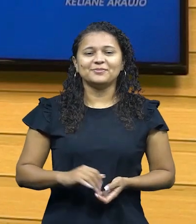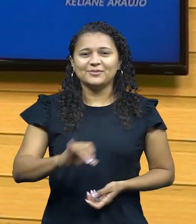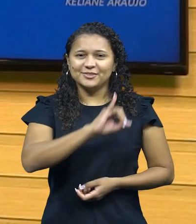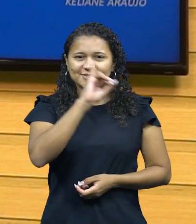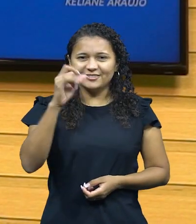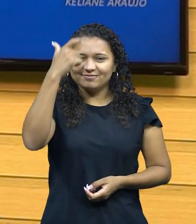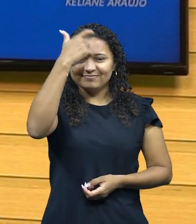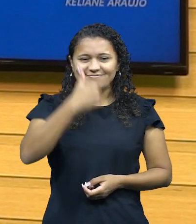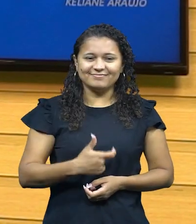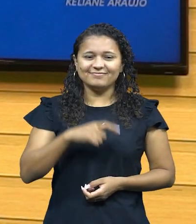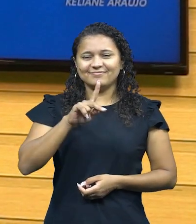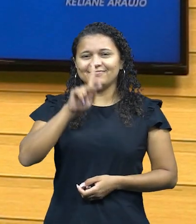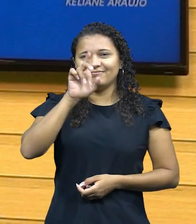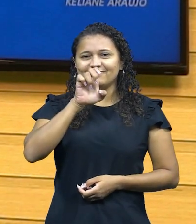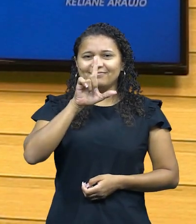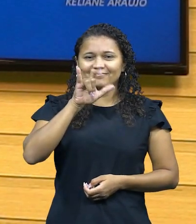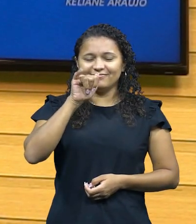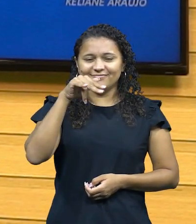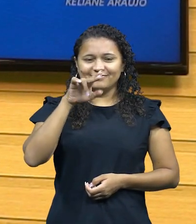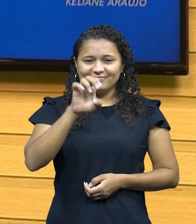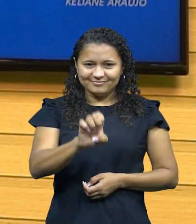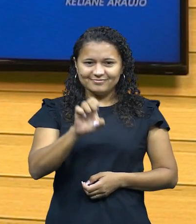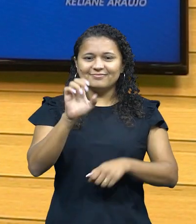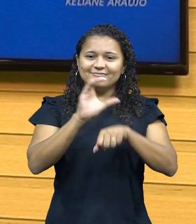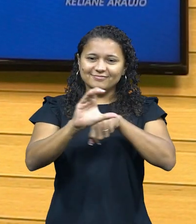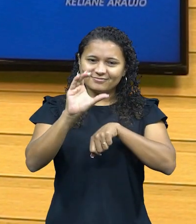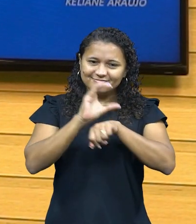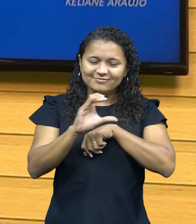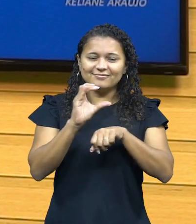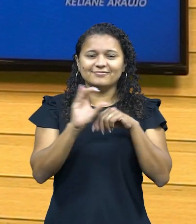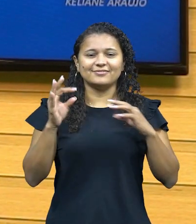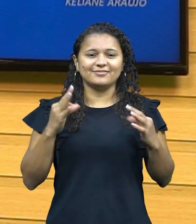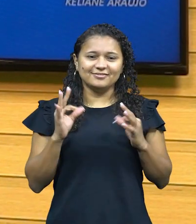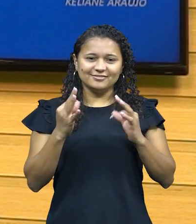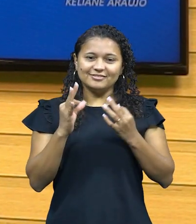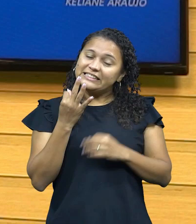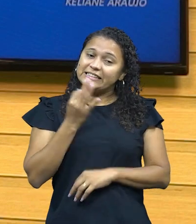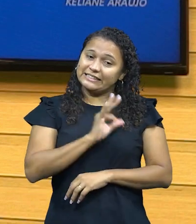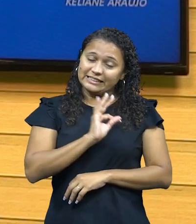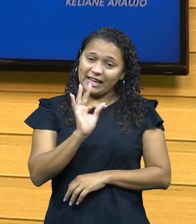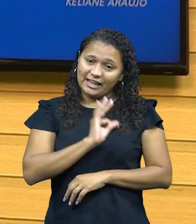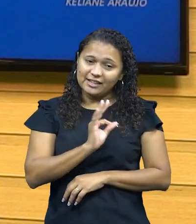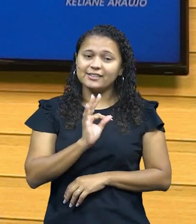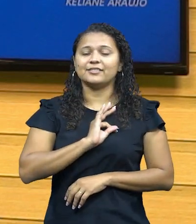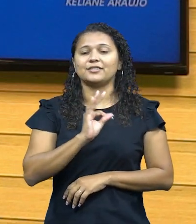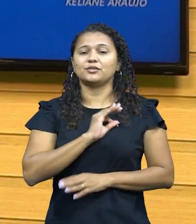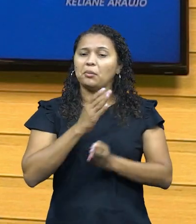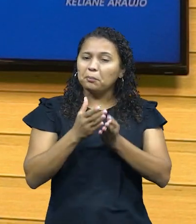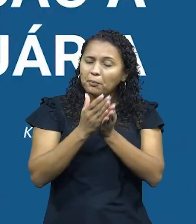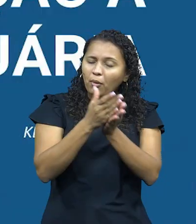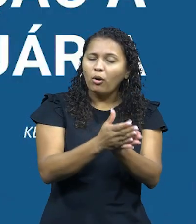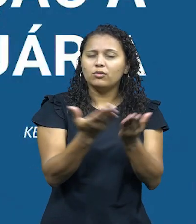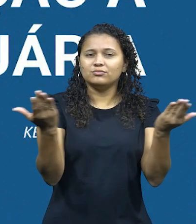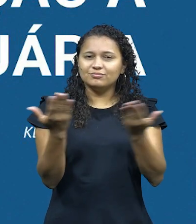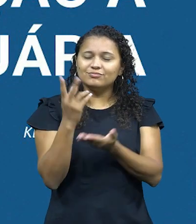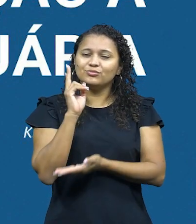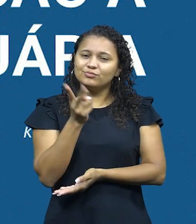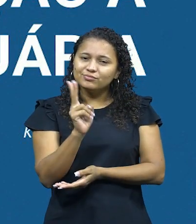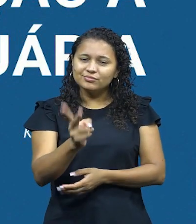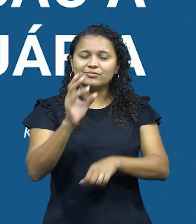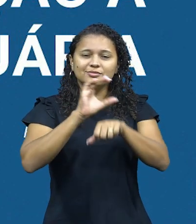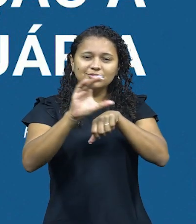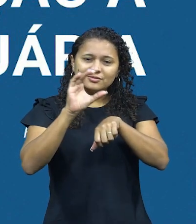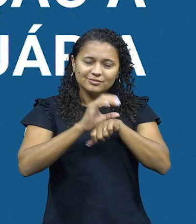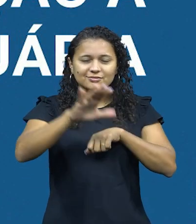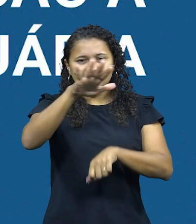Olá pessoal, aqui é a professora Keliane do curso técnico em Portos. Vamos dar continuidade ao nosso curso e nosso